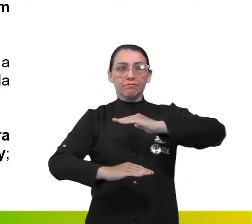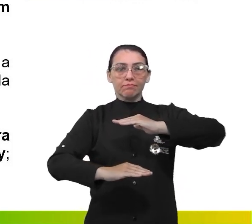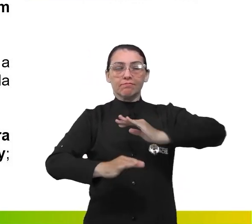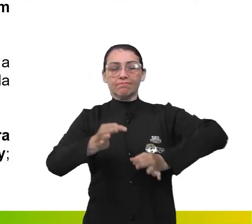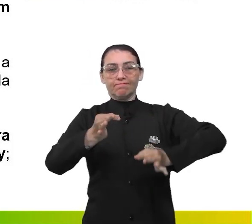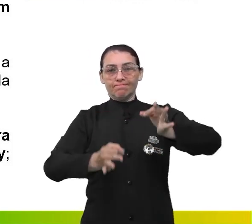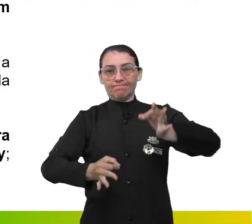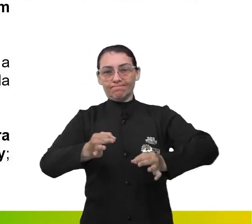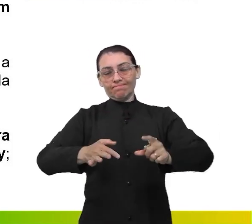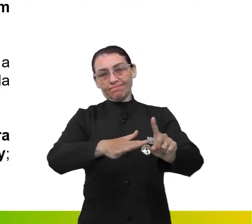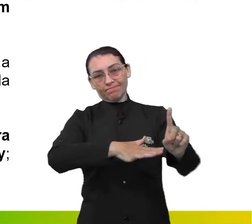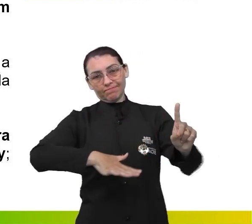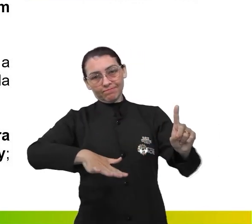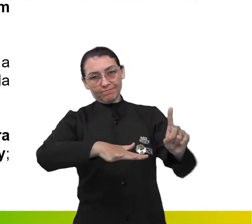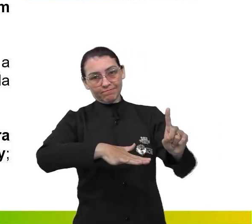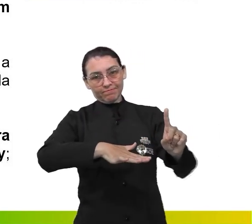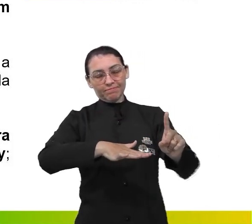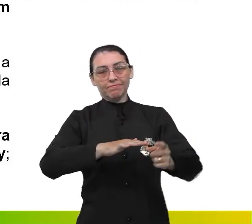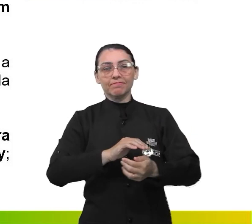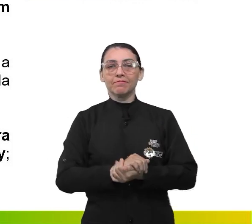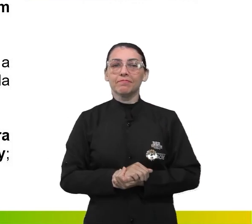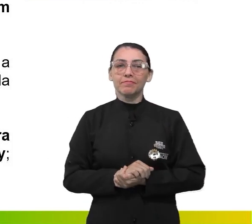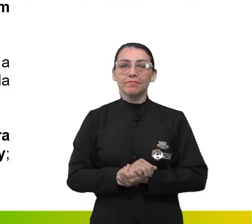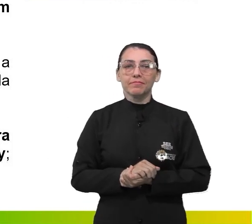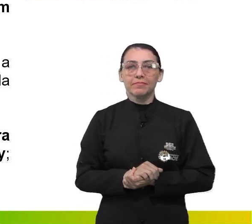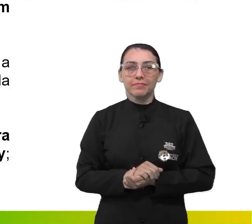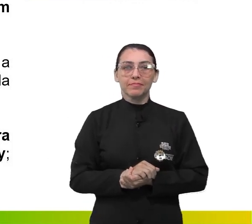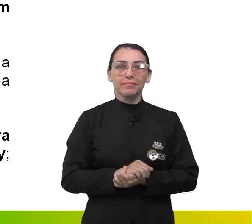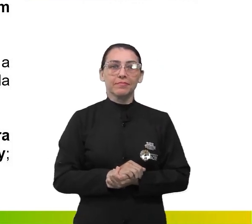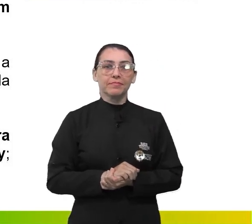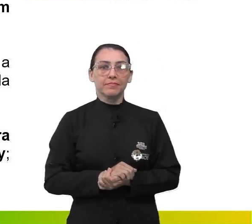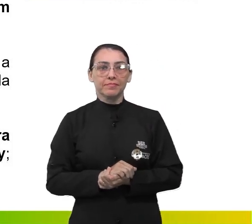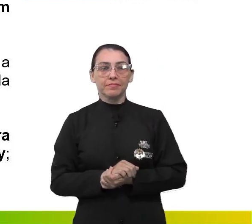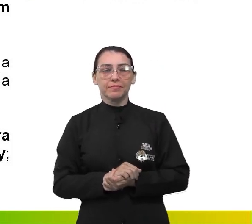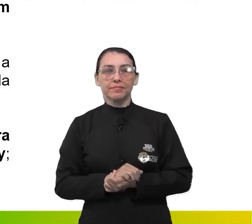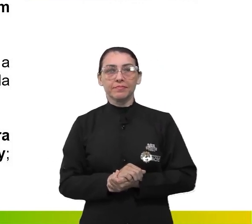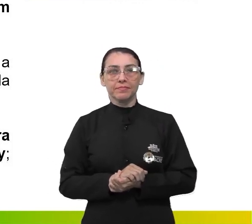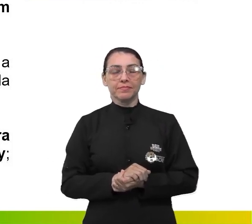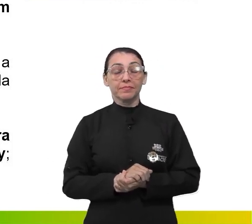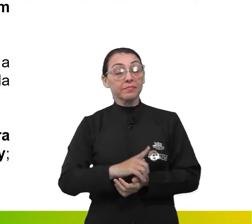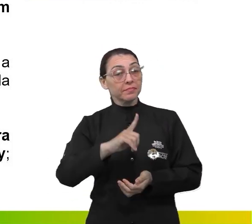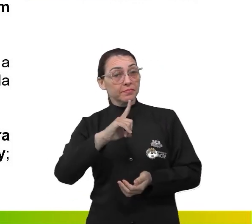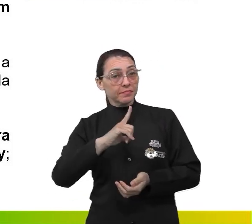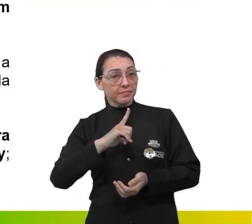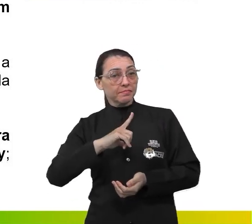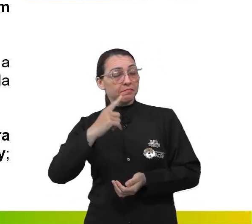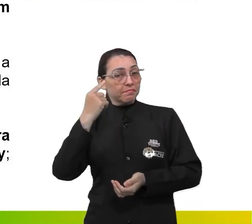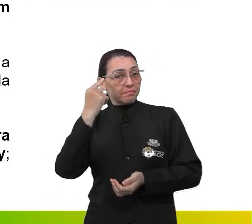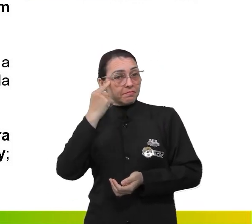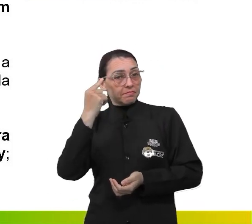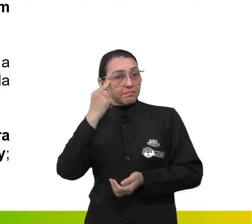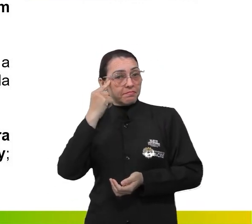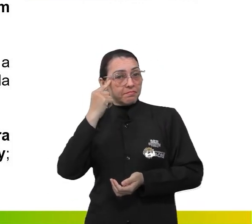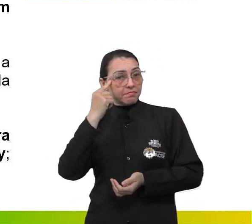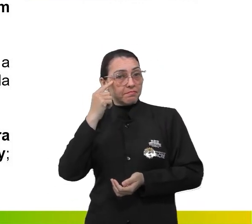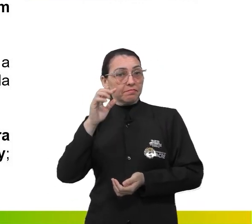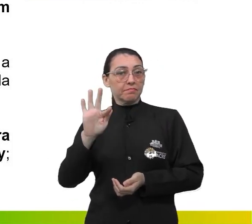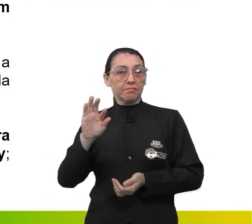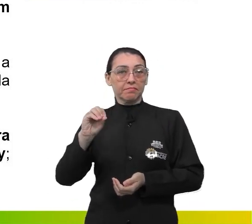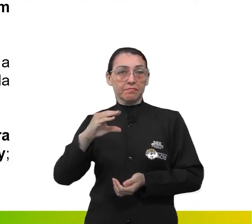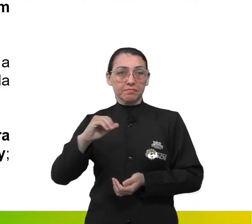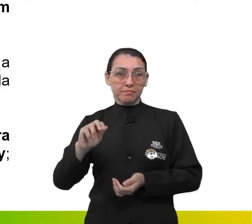a desigualdade e a questão da justiça social. Então, nós temos pensadores como Michel